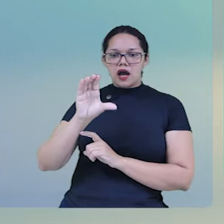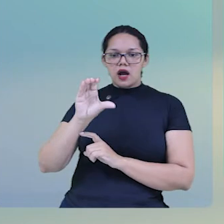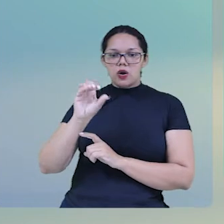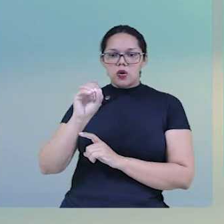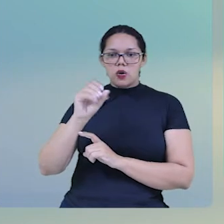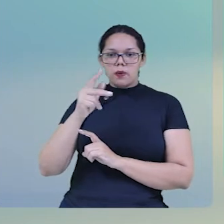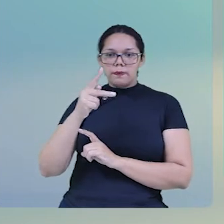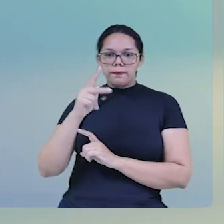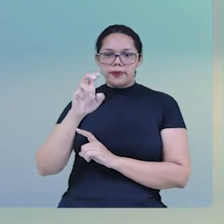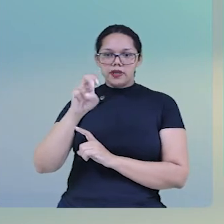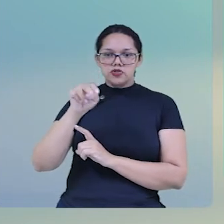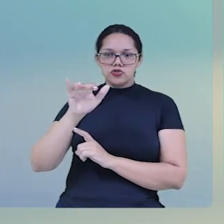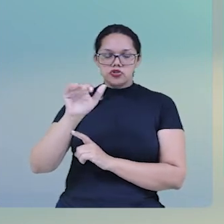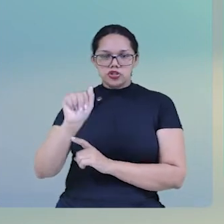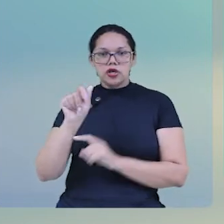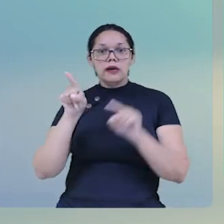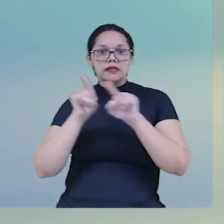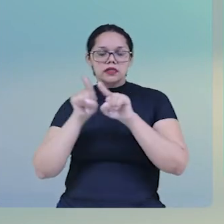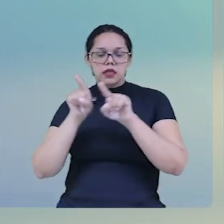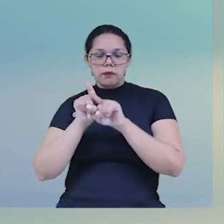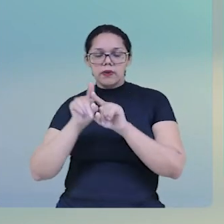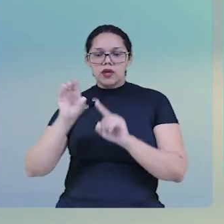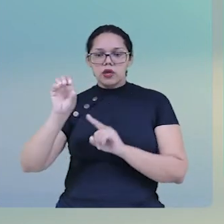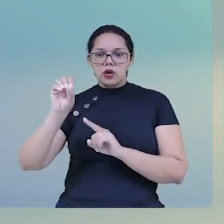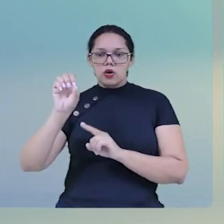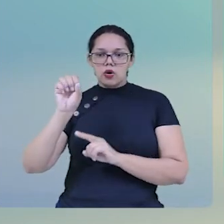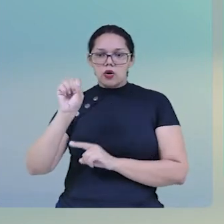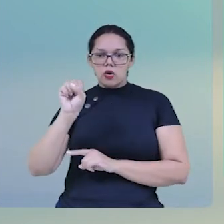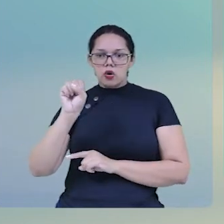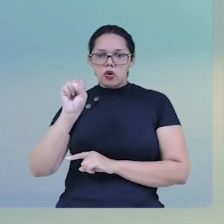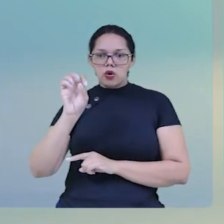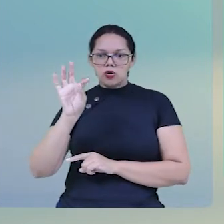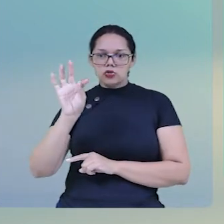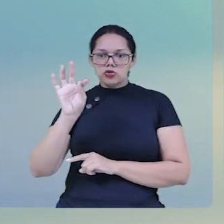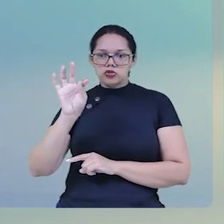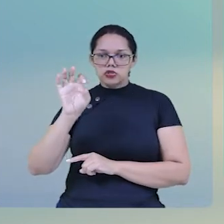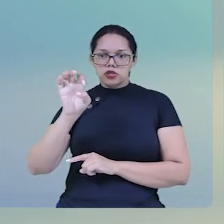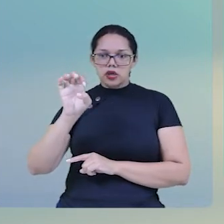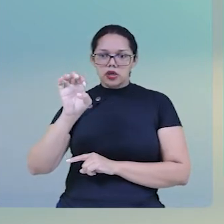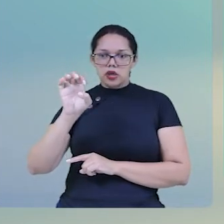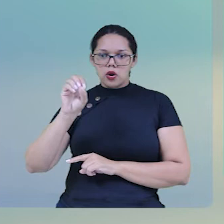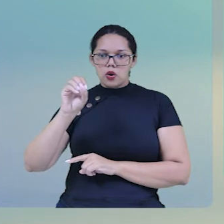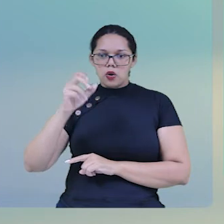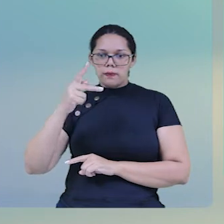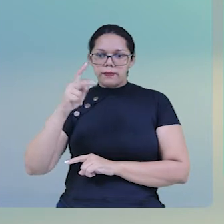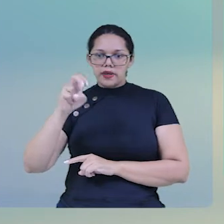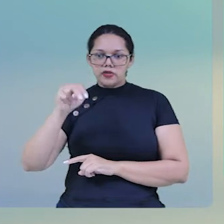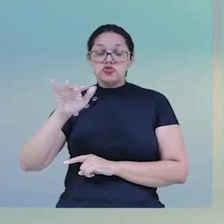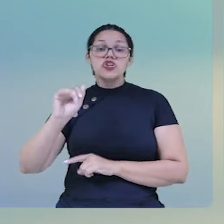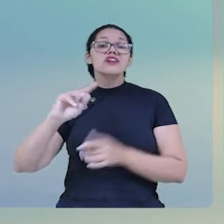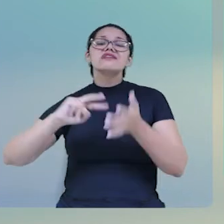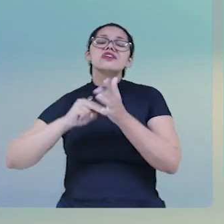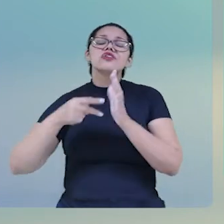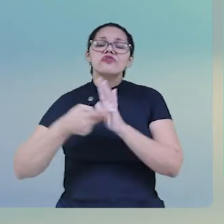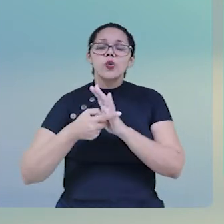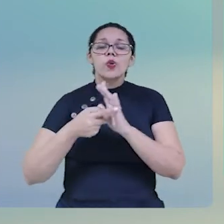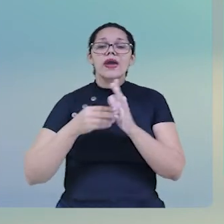termo, sarcopenia? Pois é, nada mais é do que a perda da minha força e a perda da minha massa